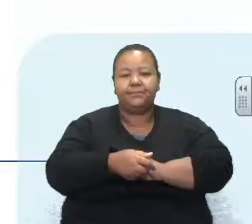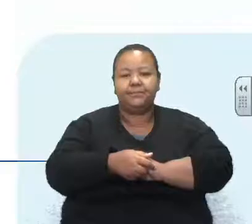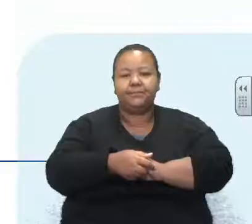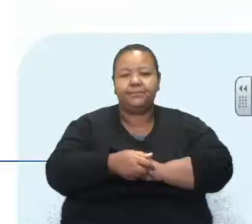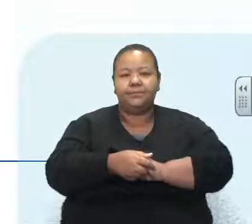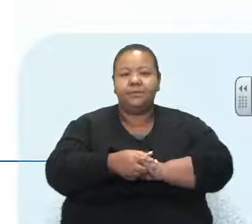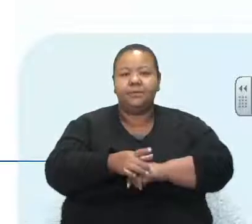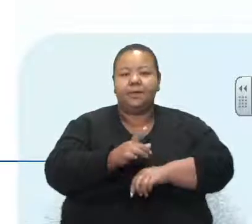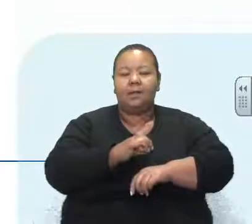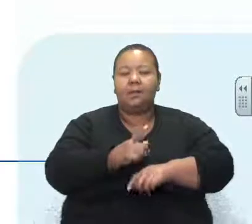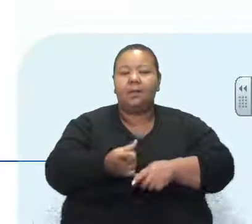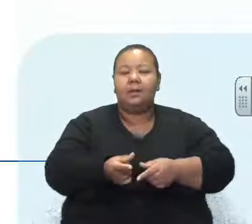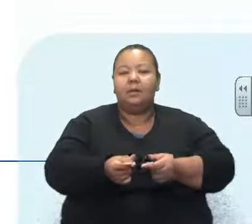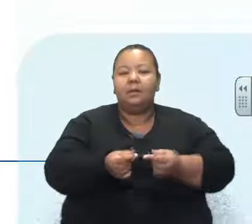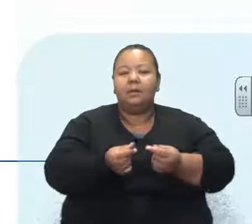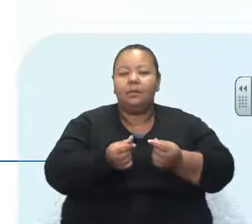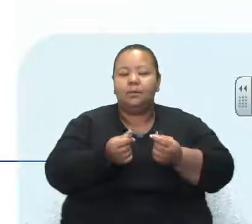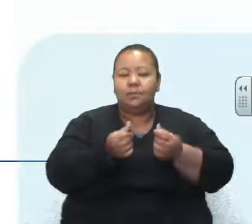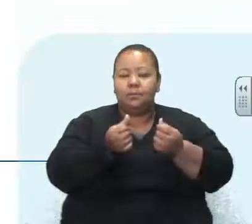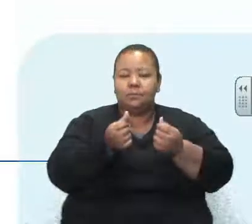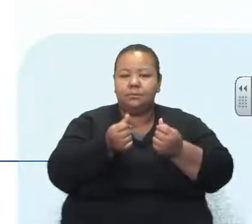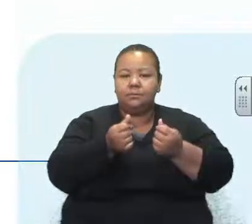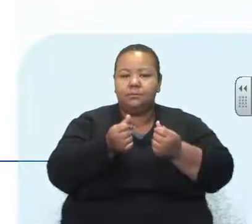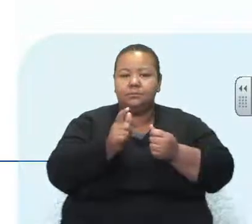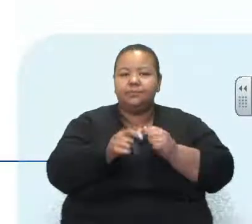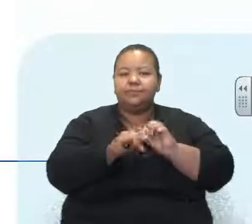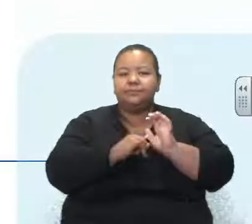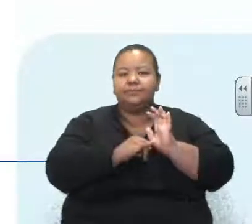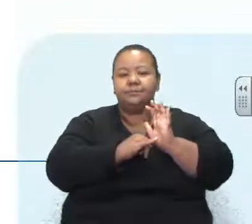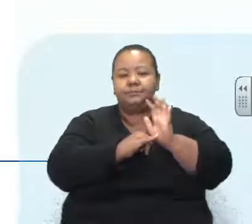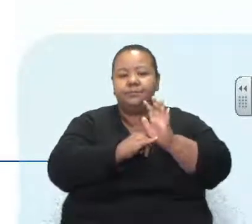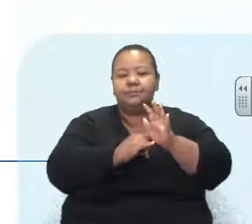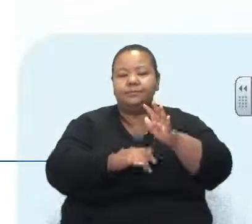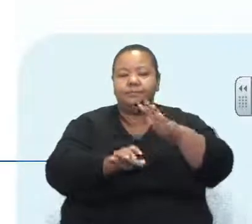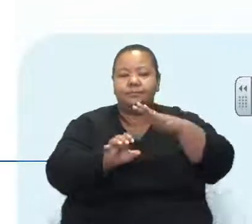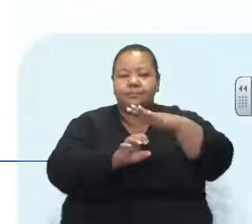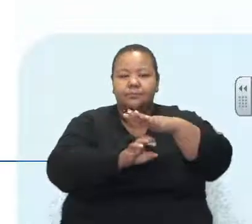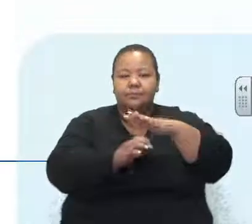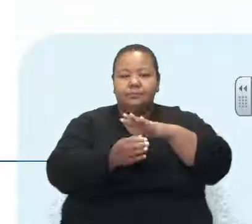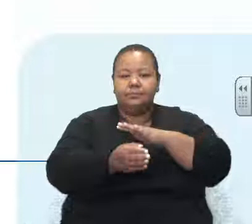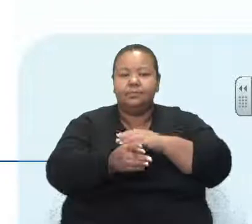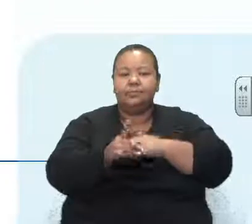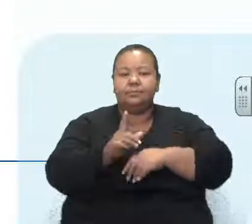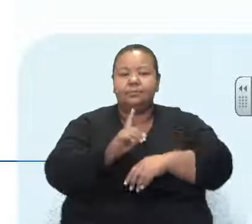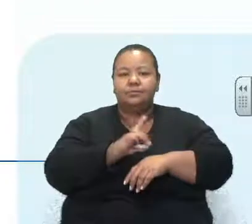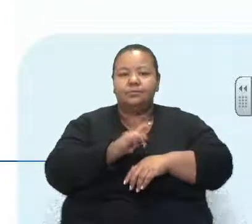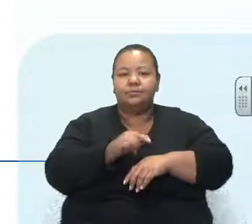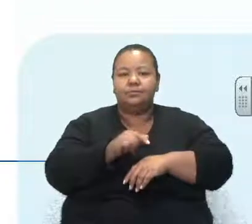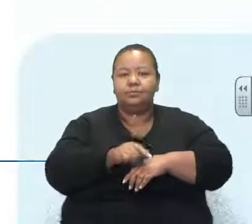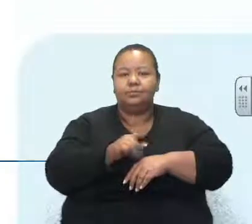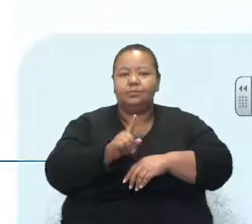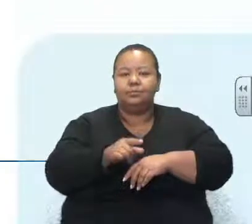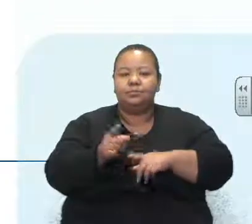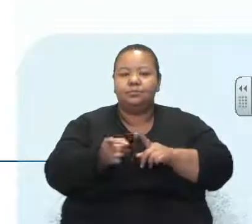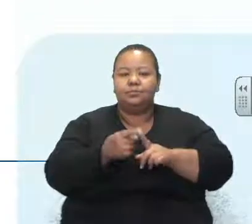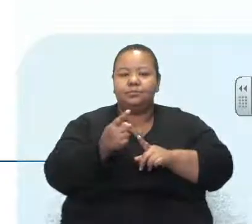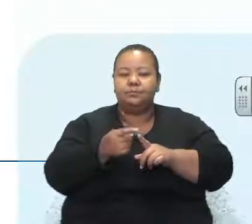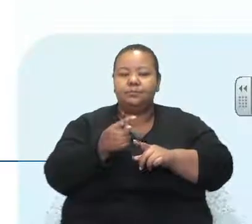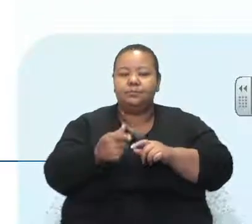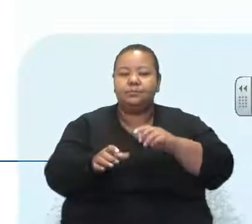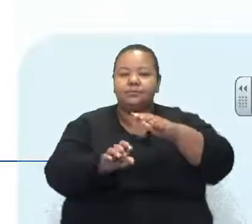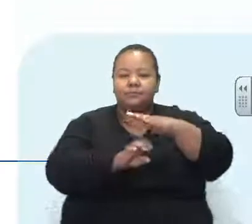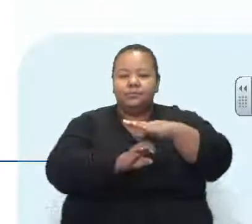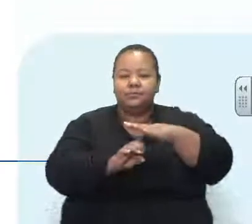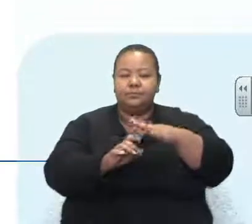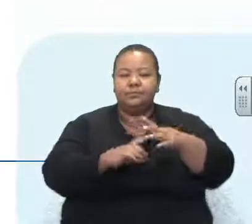Indicadores financeiros. Quando eu estou falando dos indicadores financeiros, eu tenho, primeiro, que as organizações